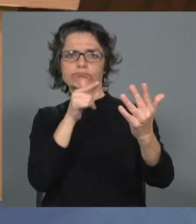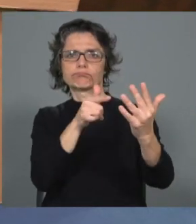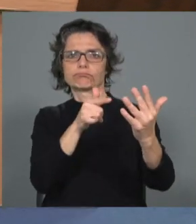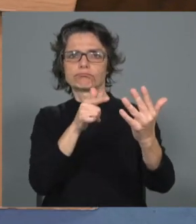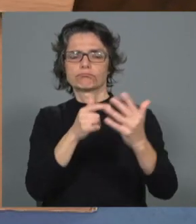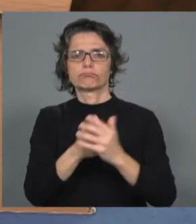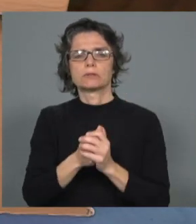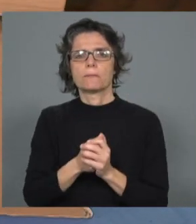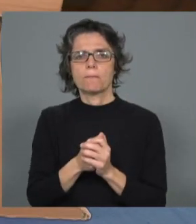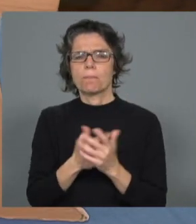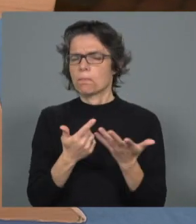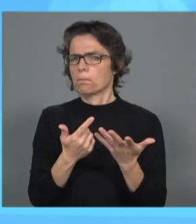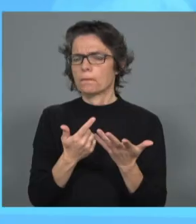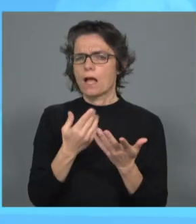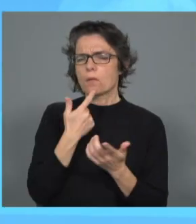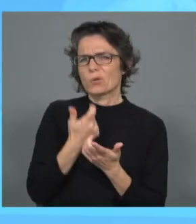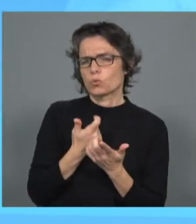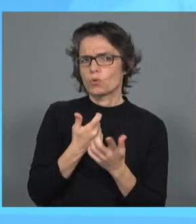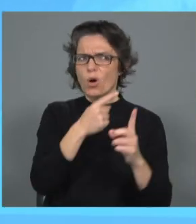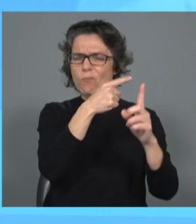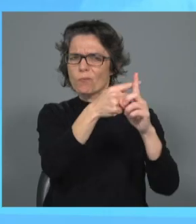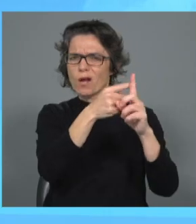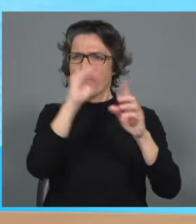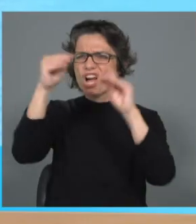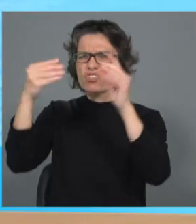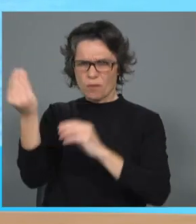não é estranho ser uma cruz que convoca para um encontro de jovens?